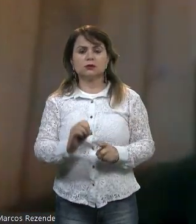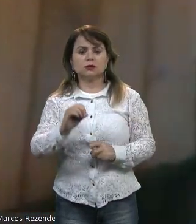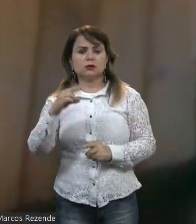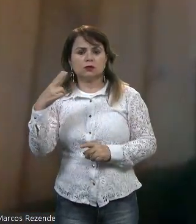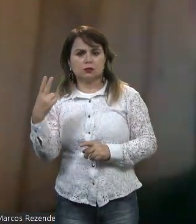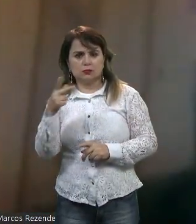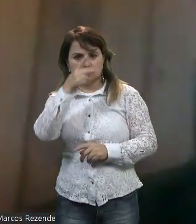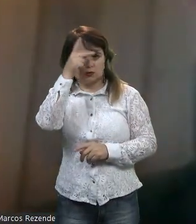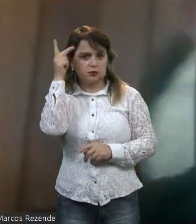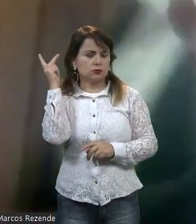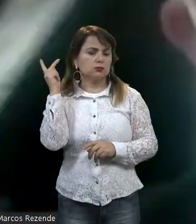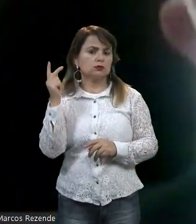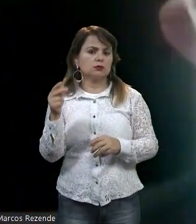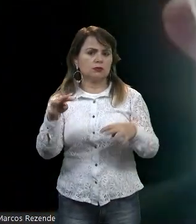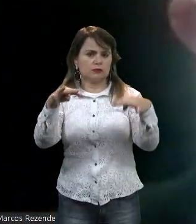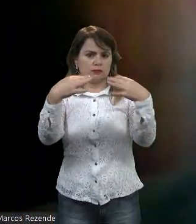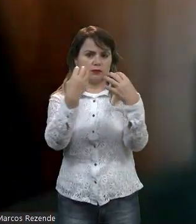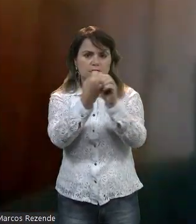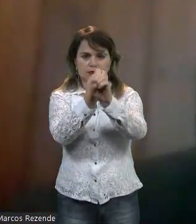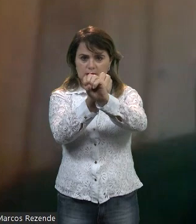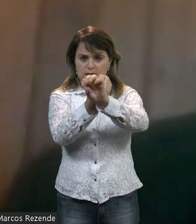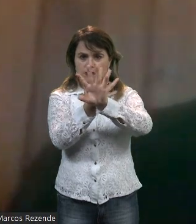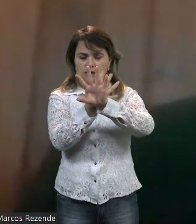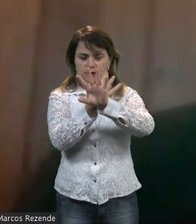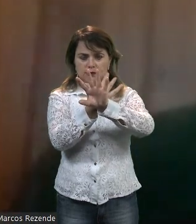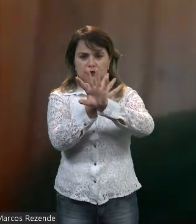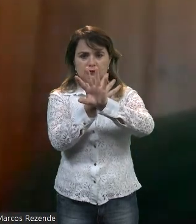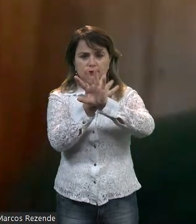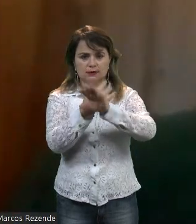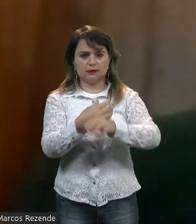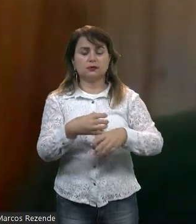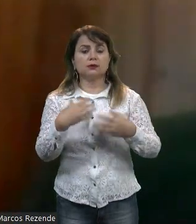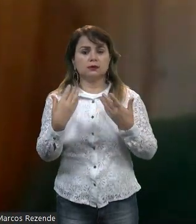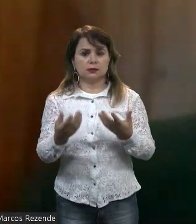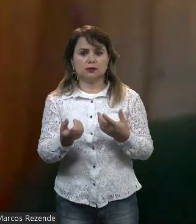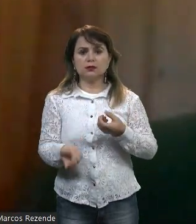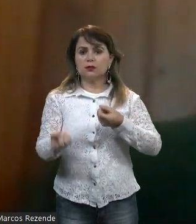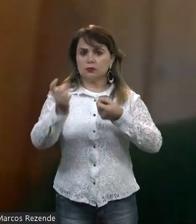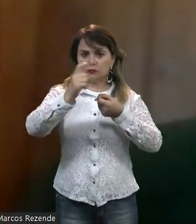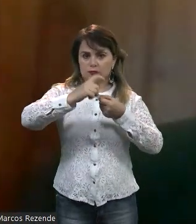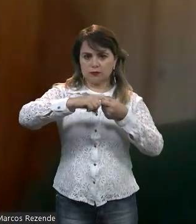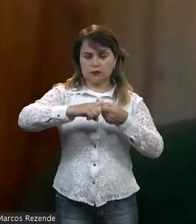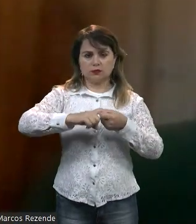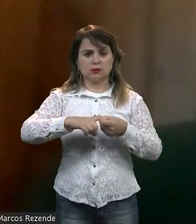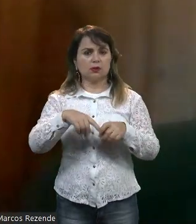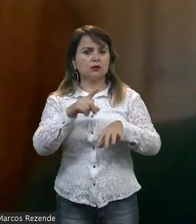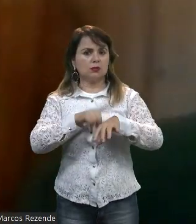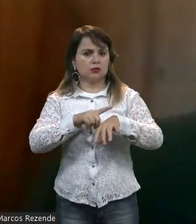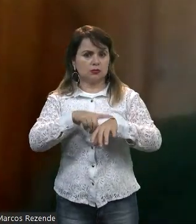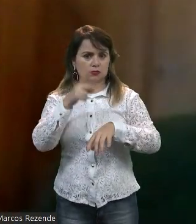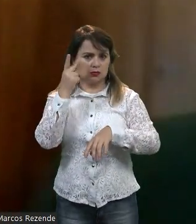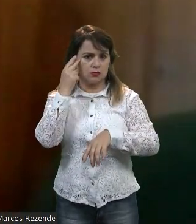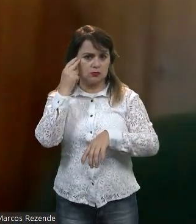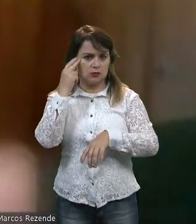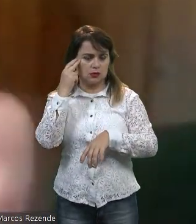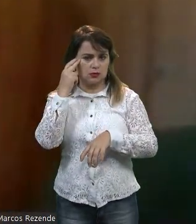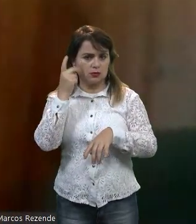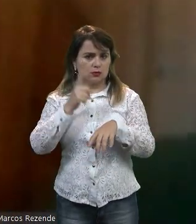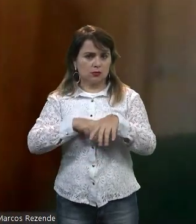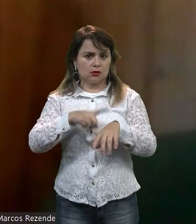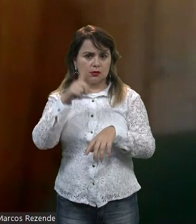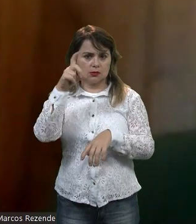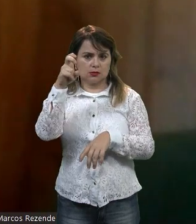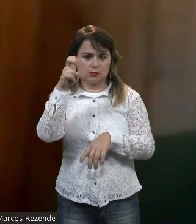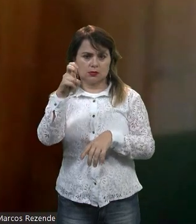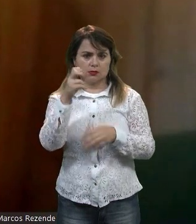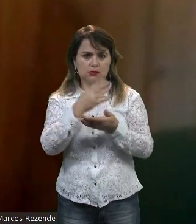estão acompanhando remotamente, e que retornemos ao horário normal às 17 horas, com as